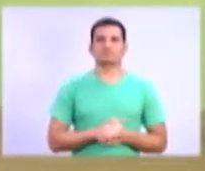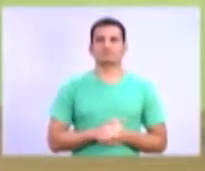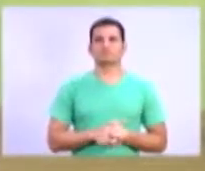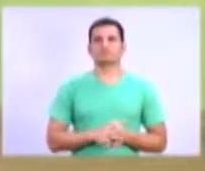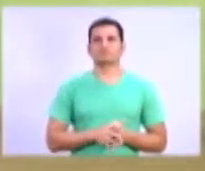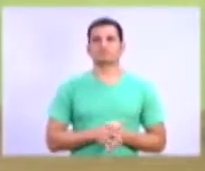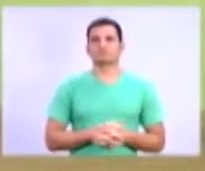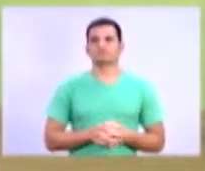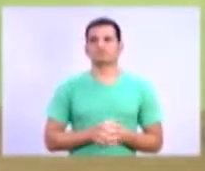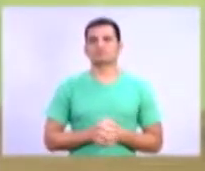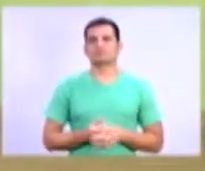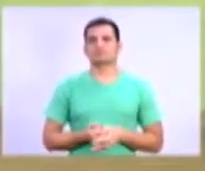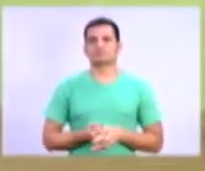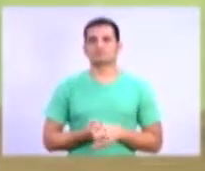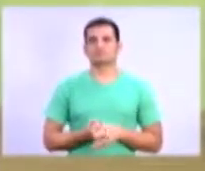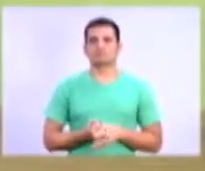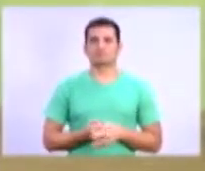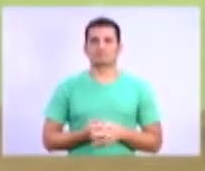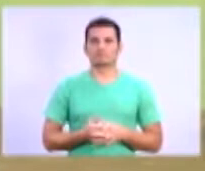levantadas.